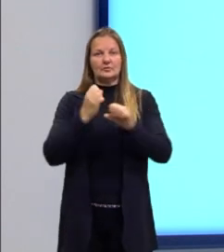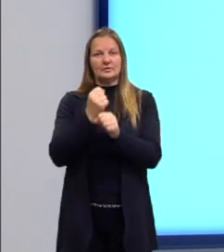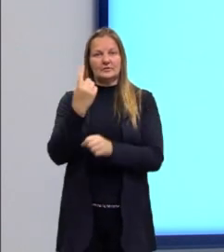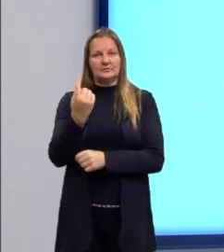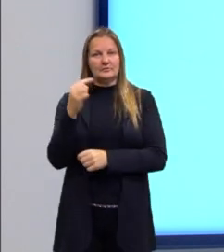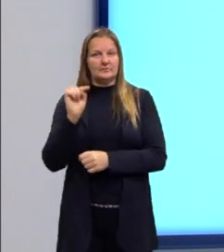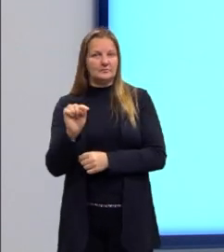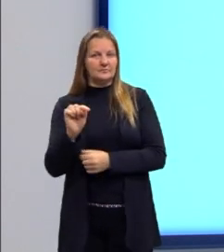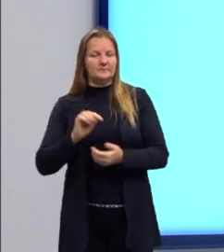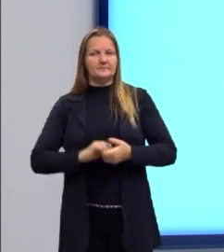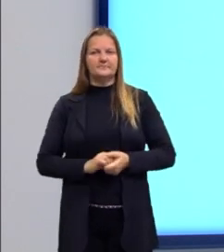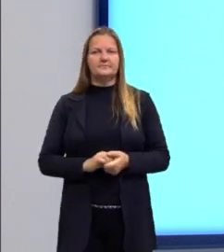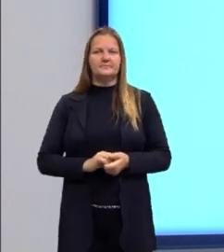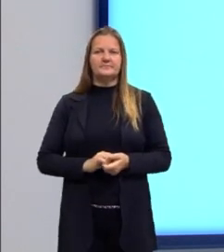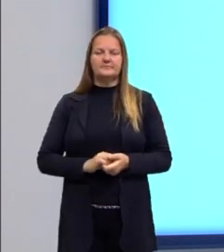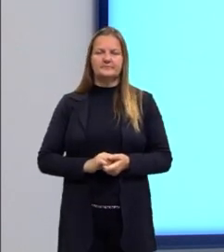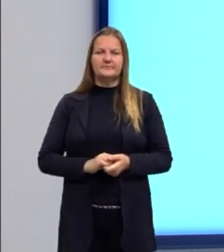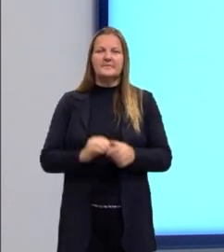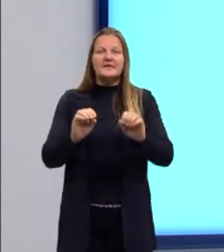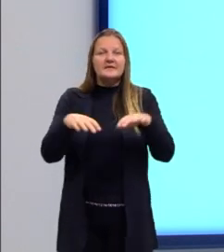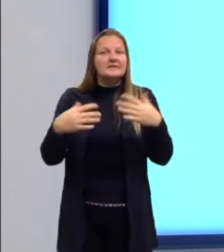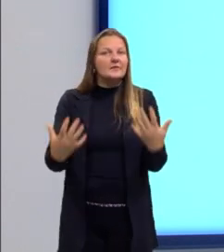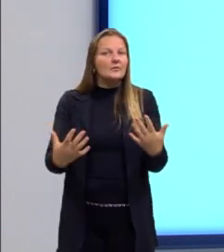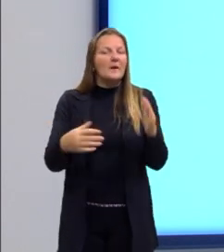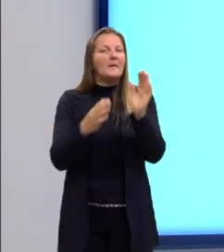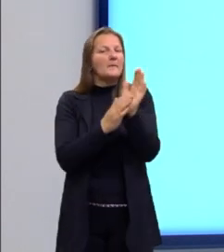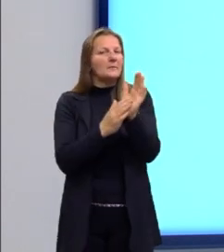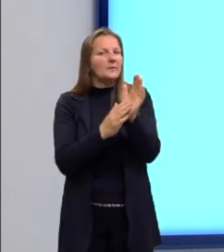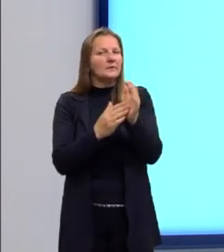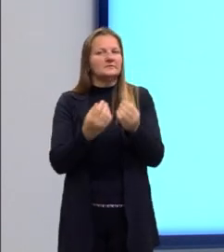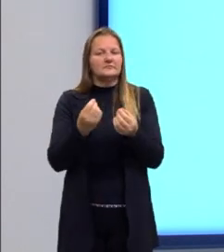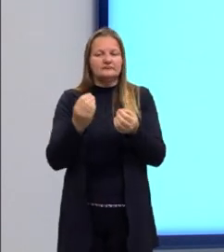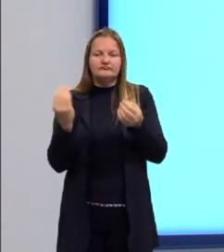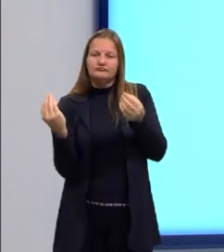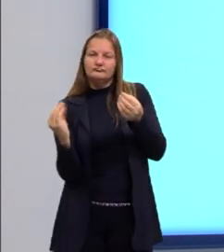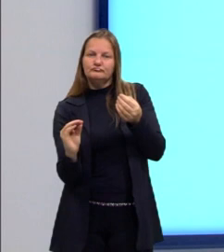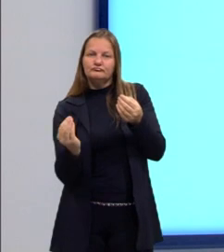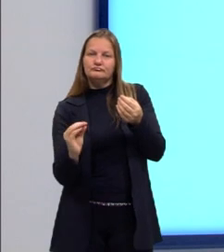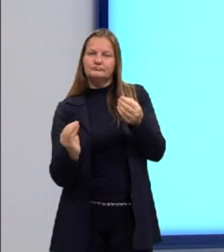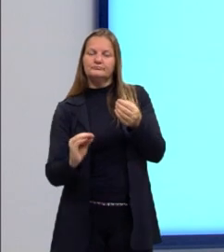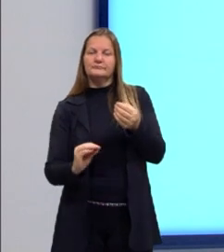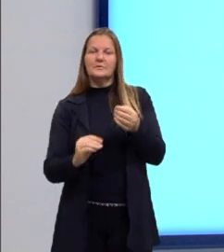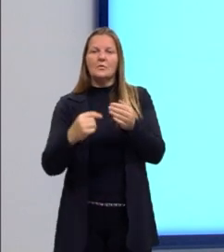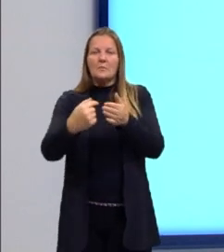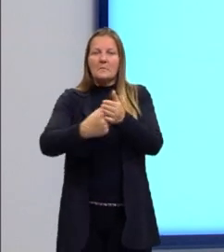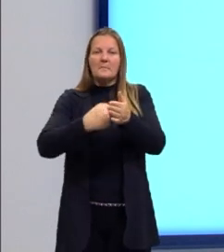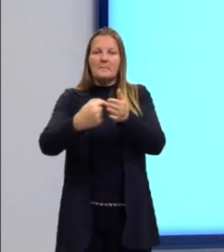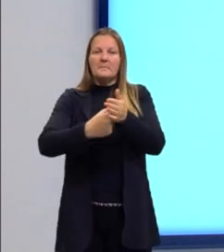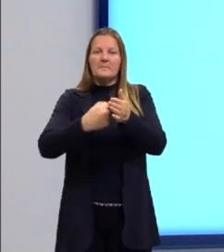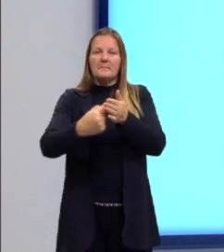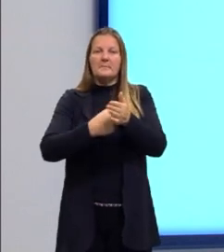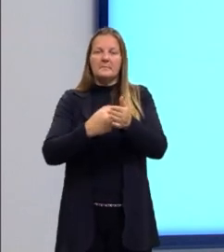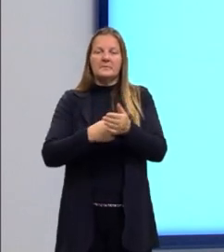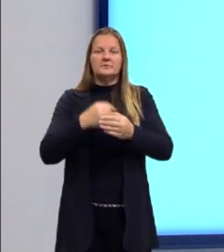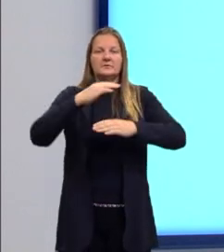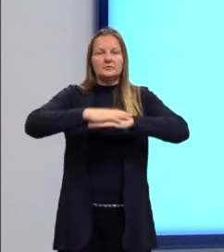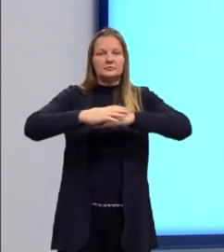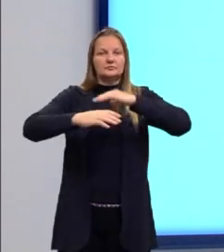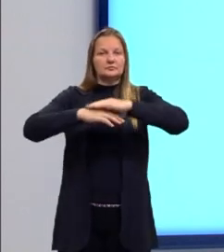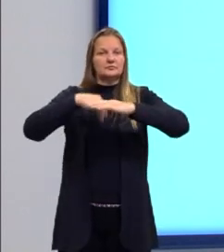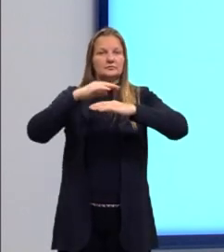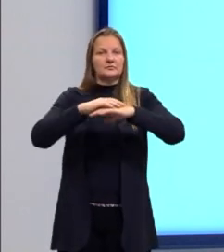1000 Então essa proposta de intervenção Quais são as perguntas que eu tenho que fazer para construí-la